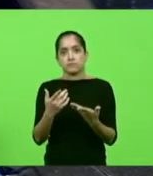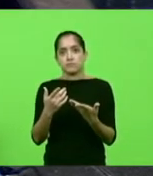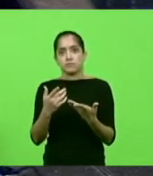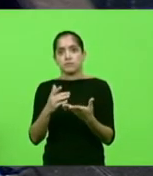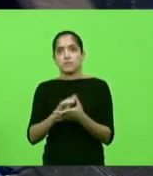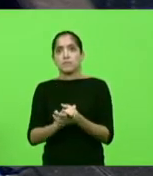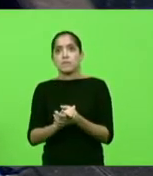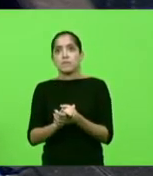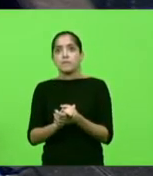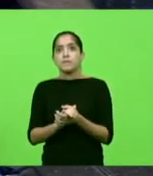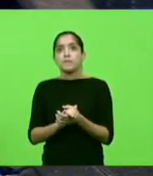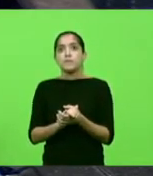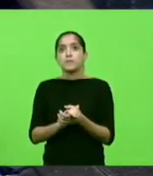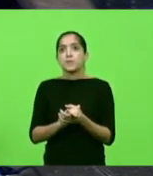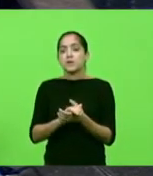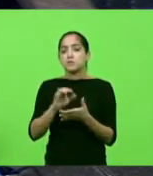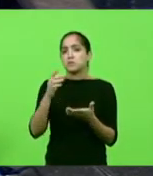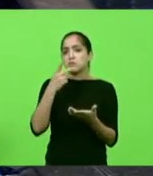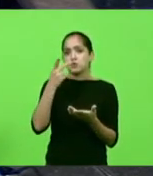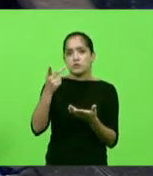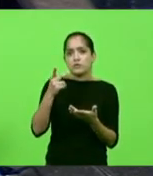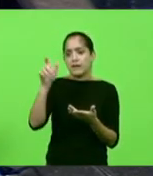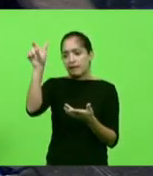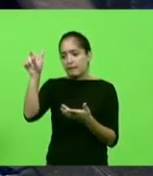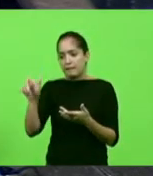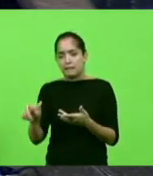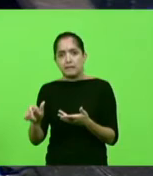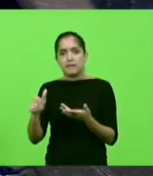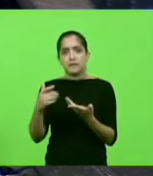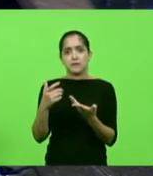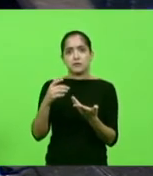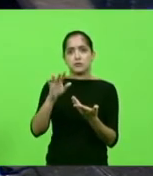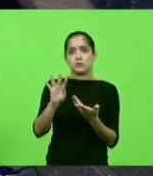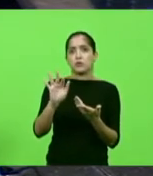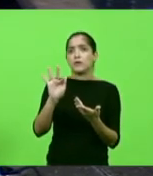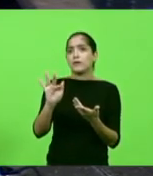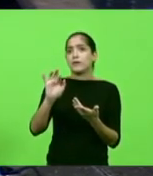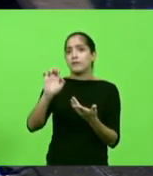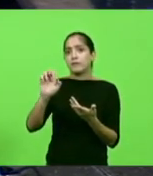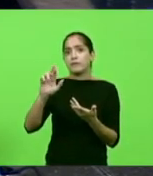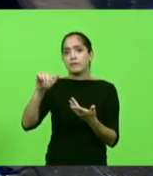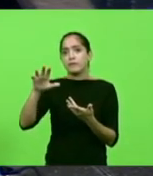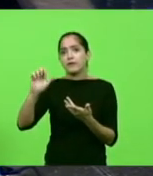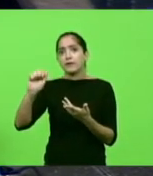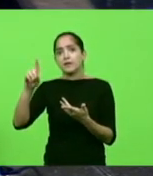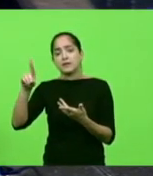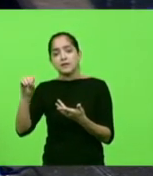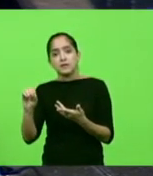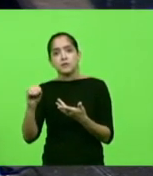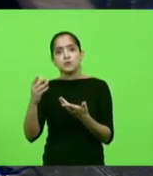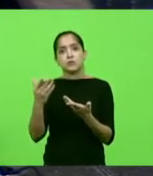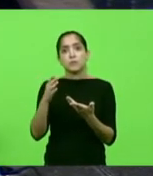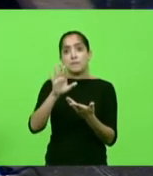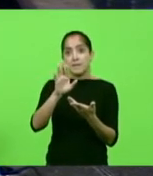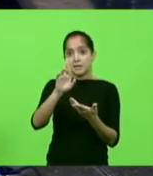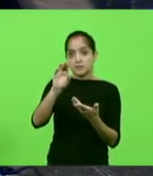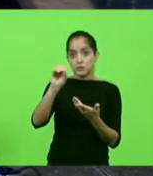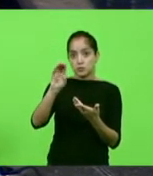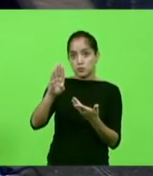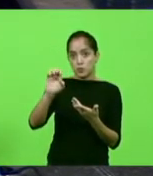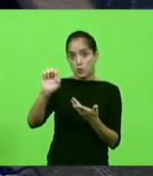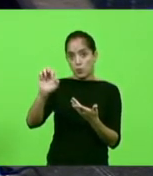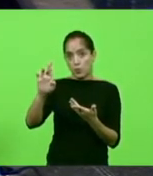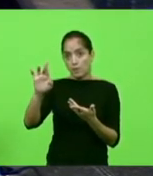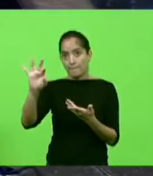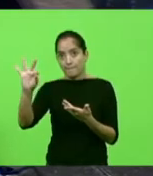me perdoe, o MDB, não estou falando de Afonso Arinos, nem de Fernando Henrique Cardoso, não. Eu me refiro a Roberto de Oliveira